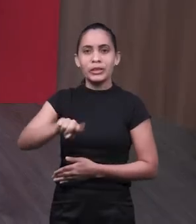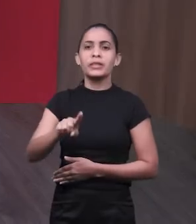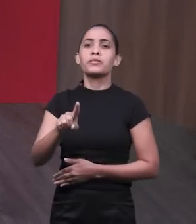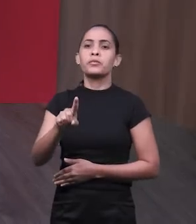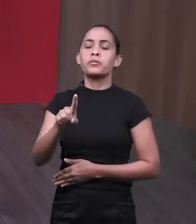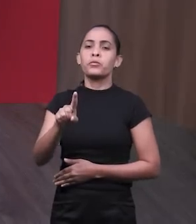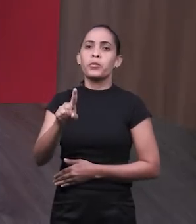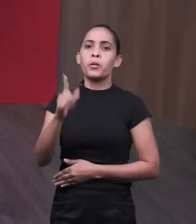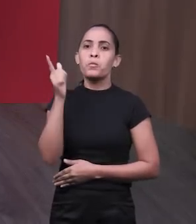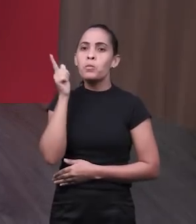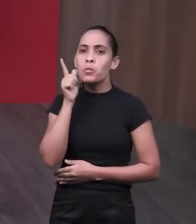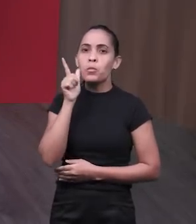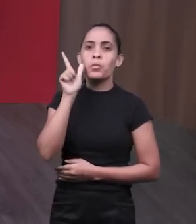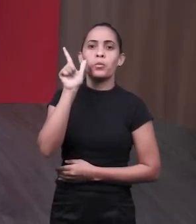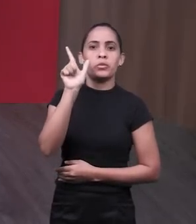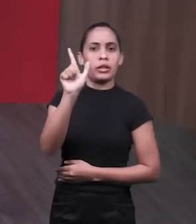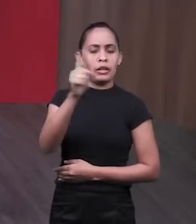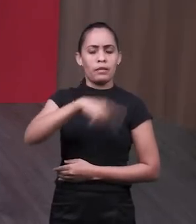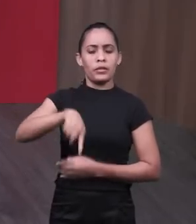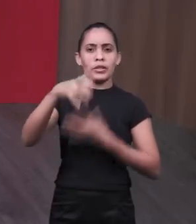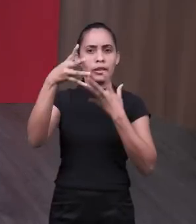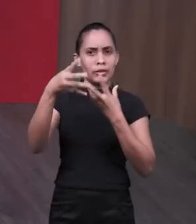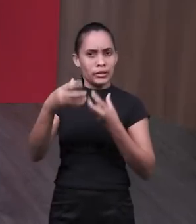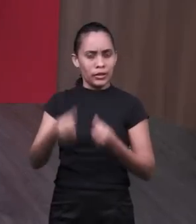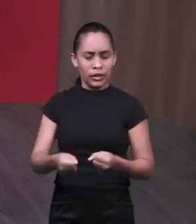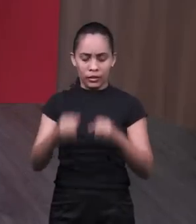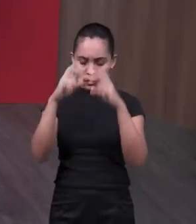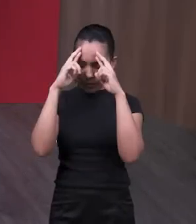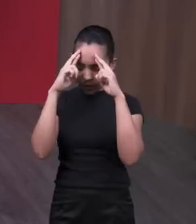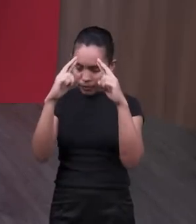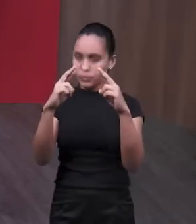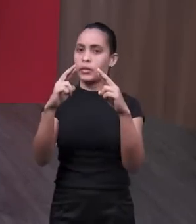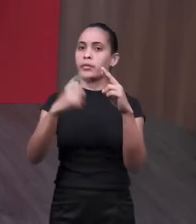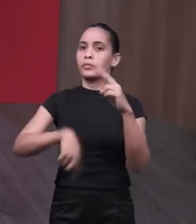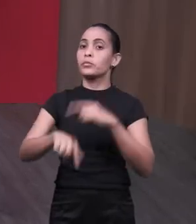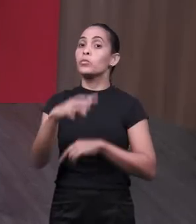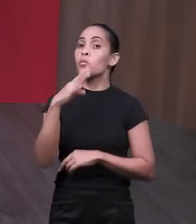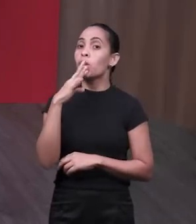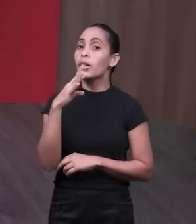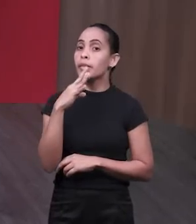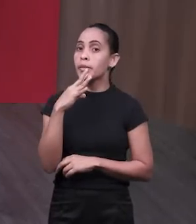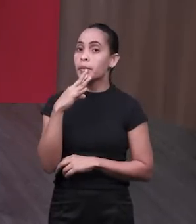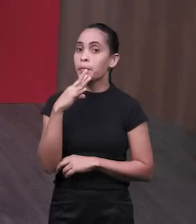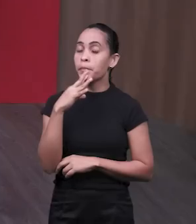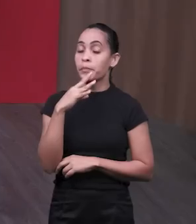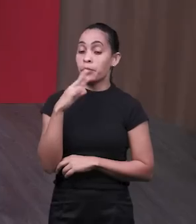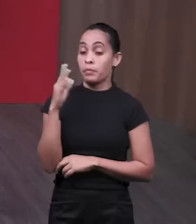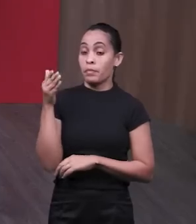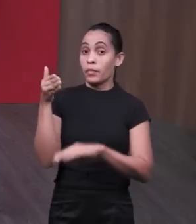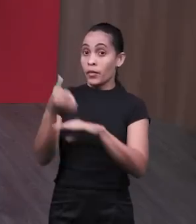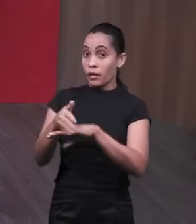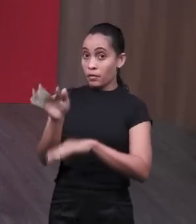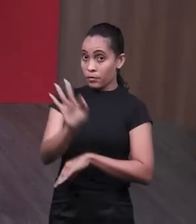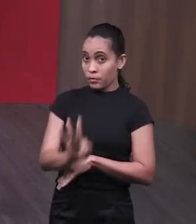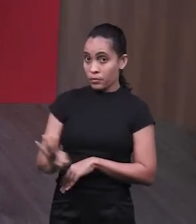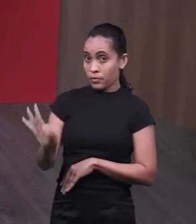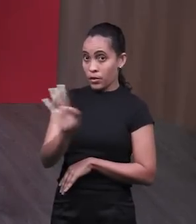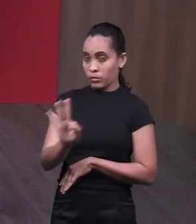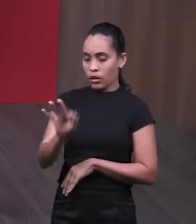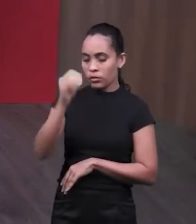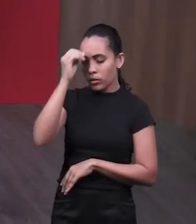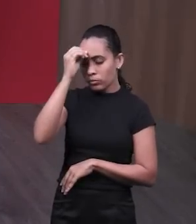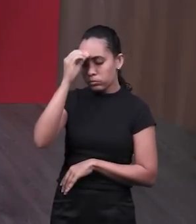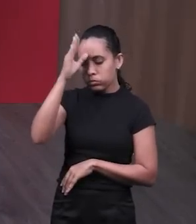vida espiritual que seja aceita, que seja respeitada, que você conheça na faculdade